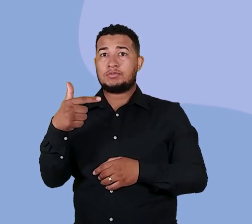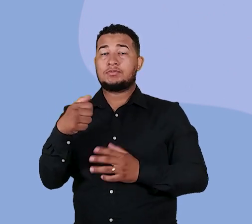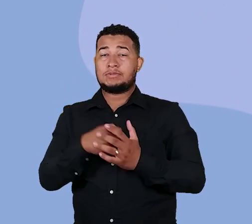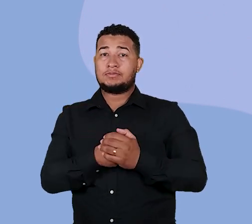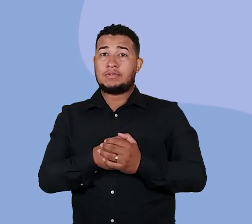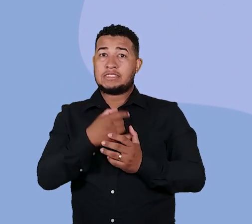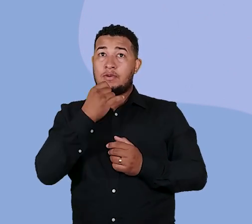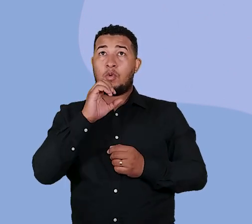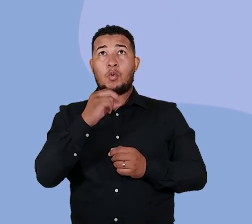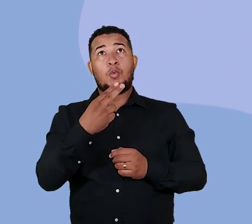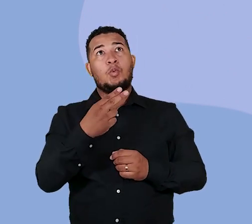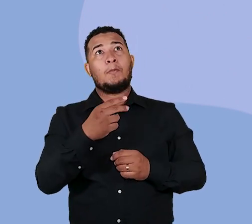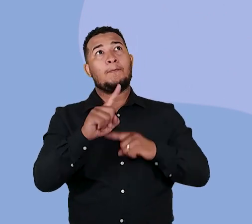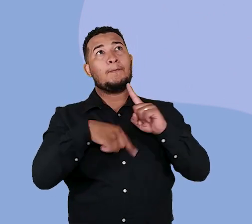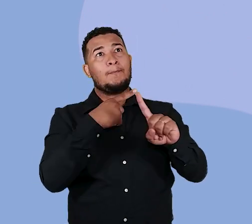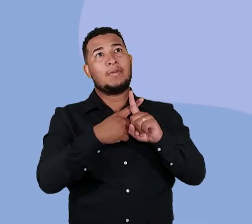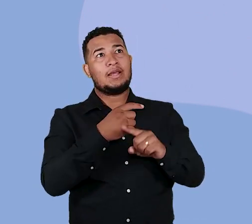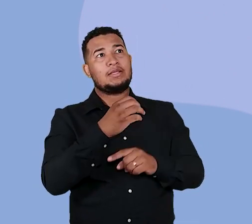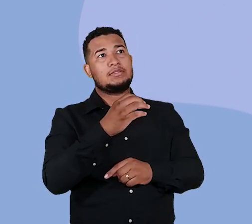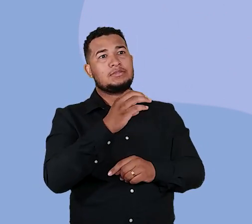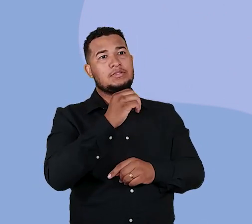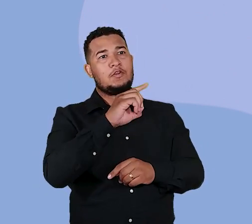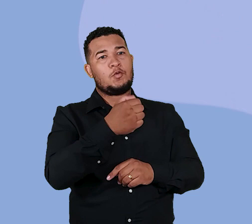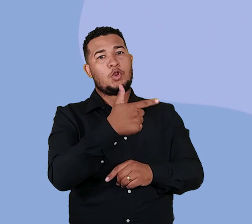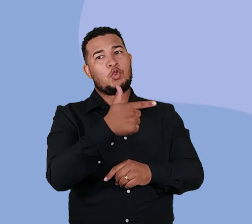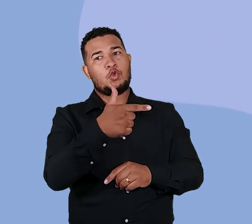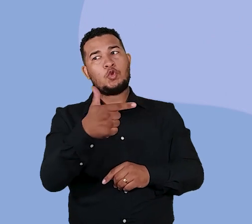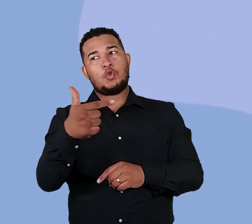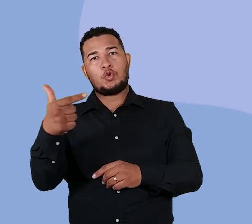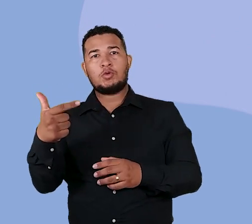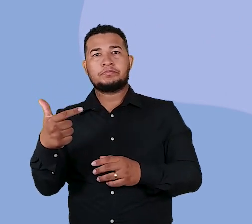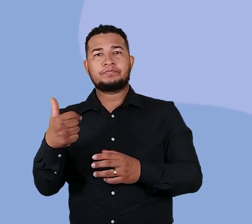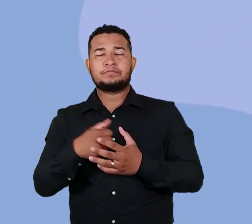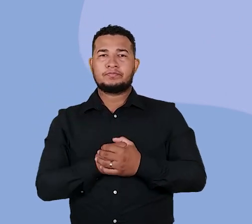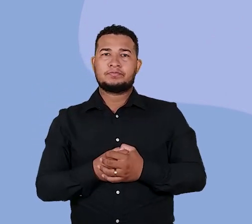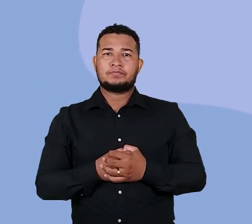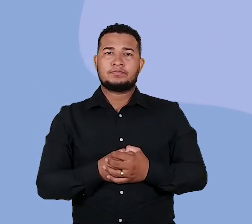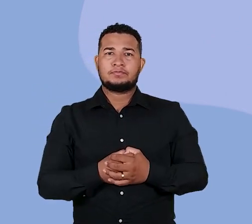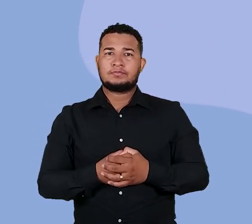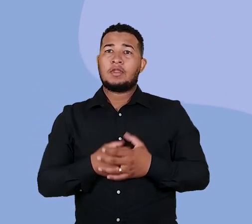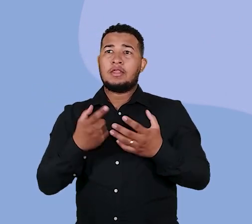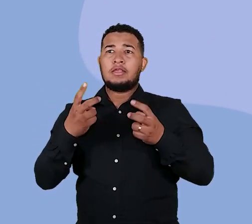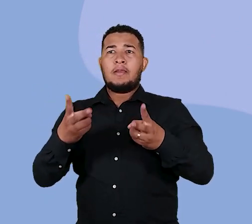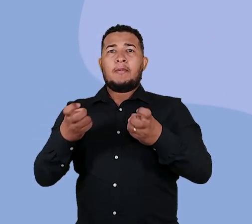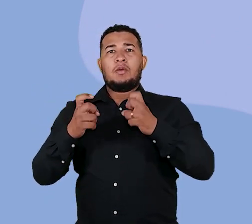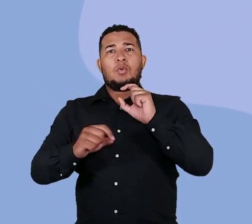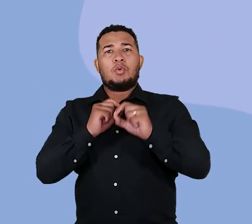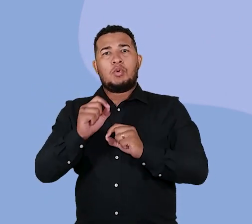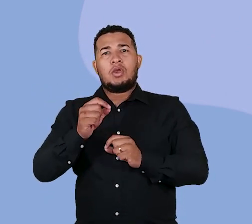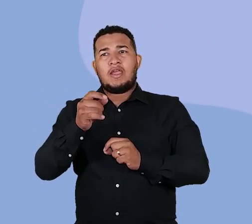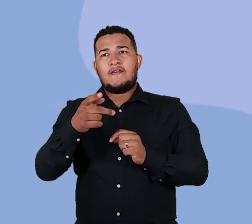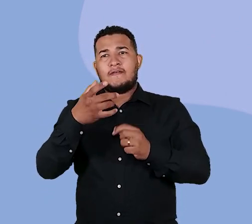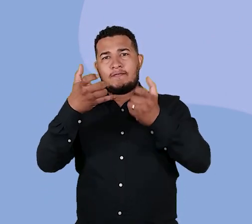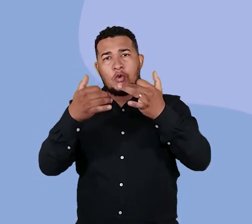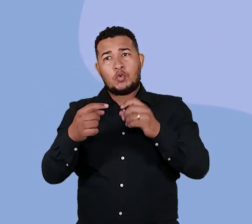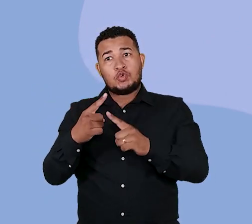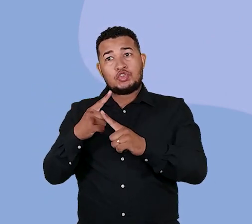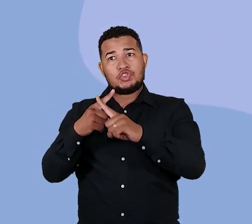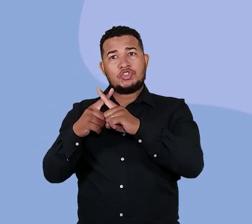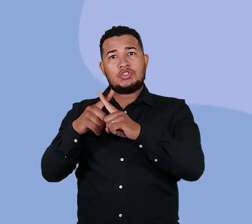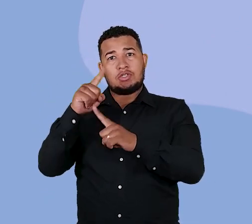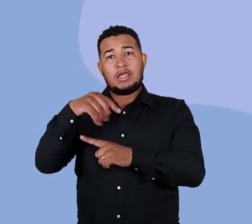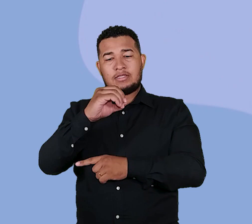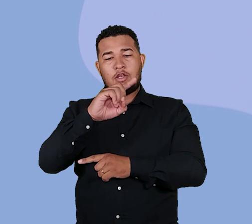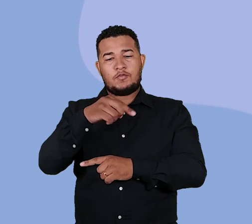2 mais 0,222. Você está aí fazendo uma decomposição. Agora você vai perceber que você chamou de x